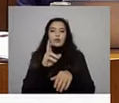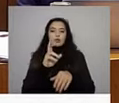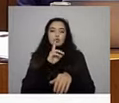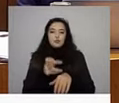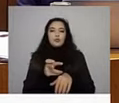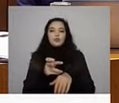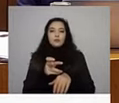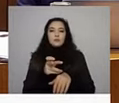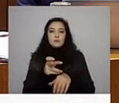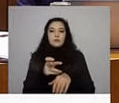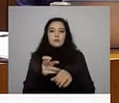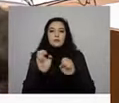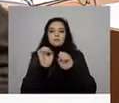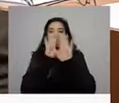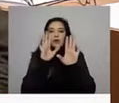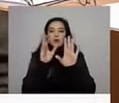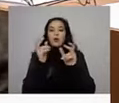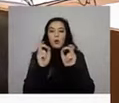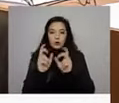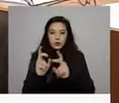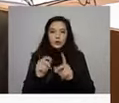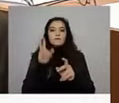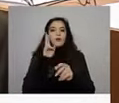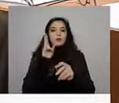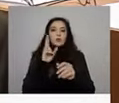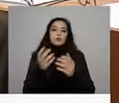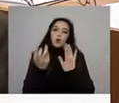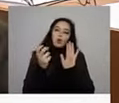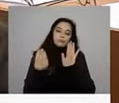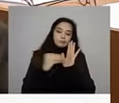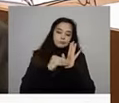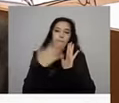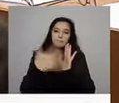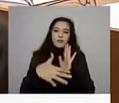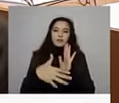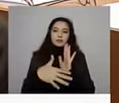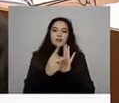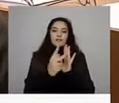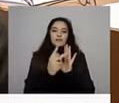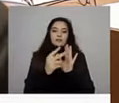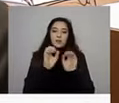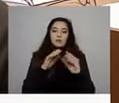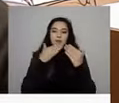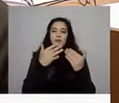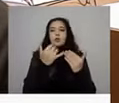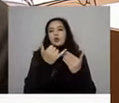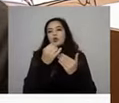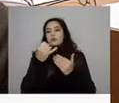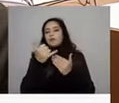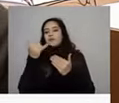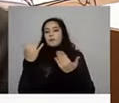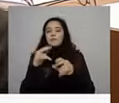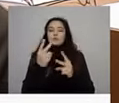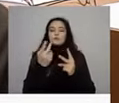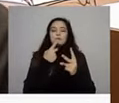então, finalmente, de facto, de onde é que vêm os valores que estavam lá erradamente na versão inicial das GOPs de 2022, mas há duas questões